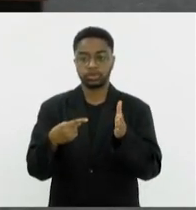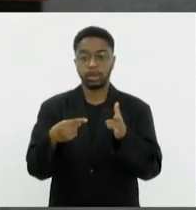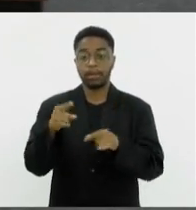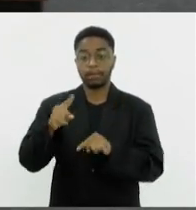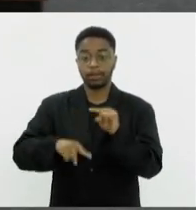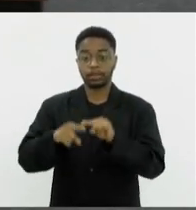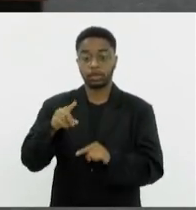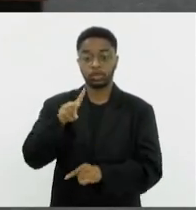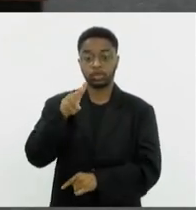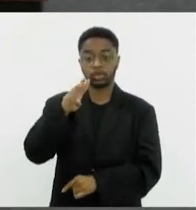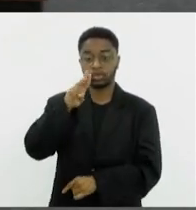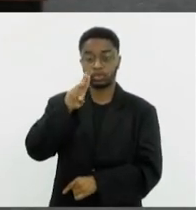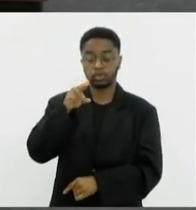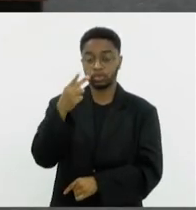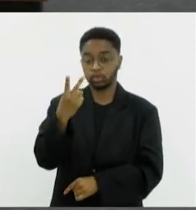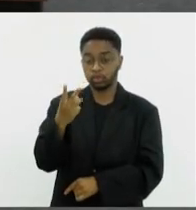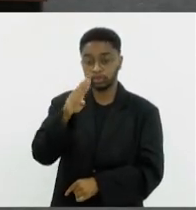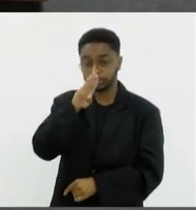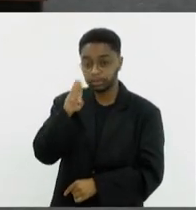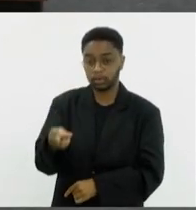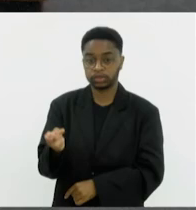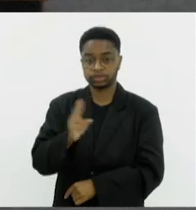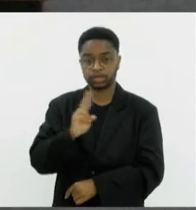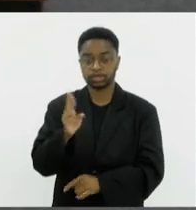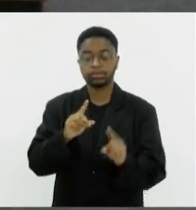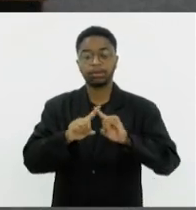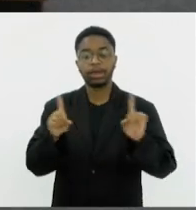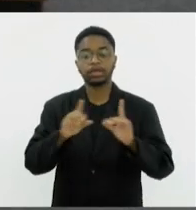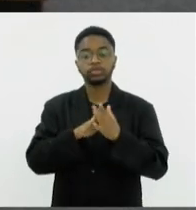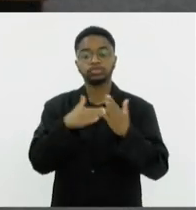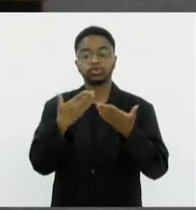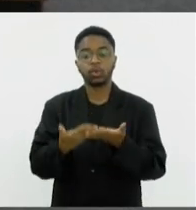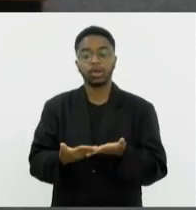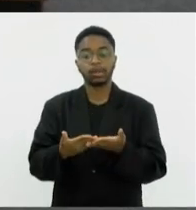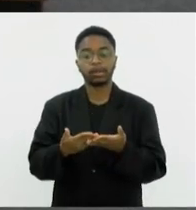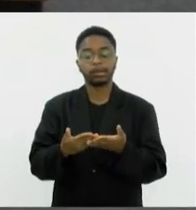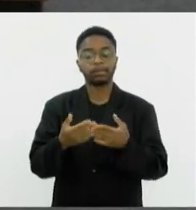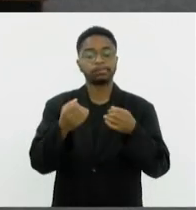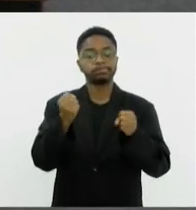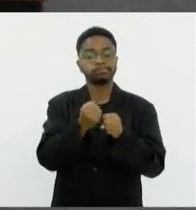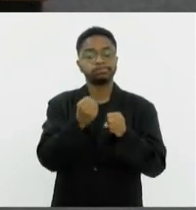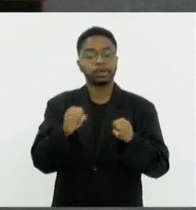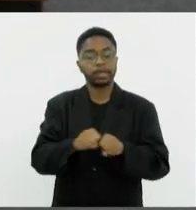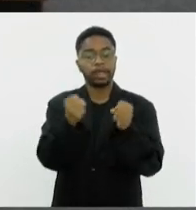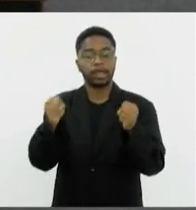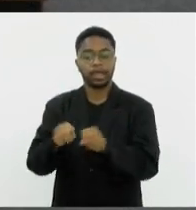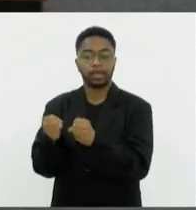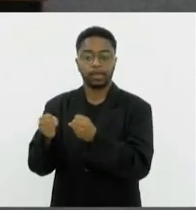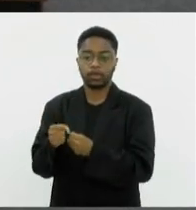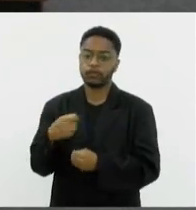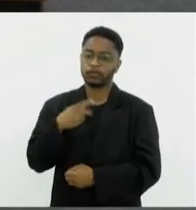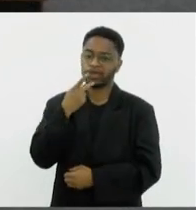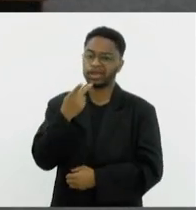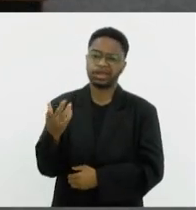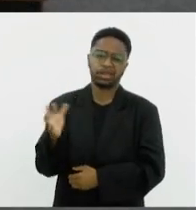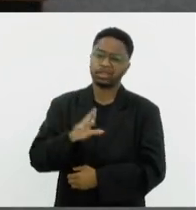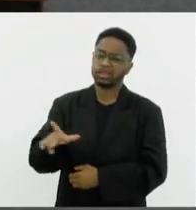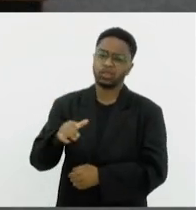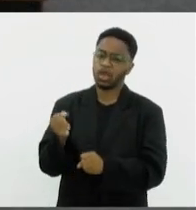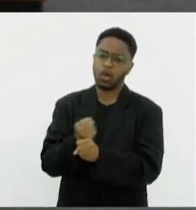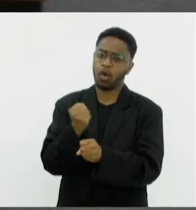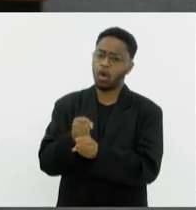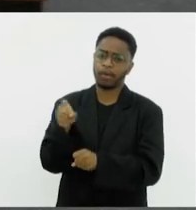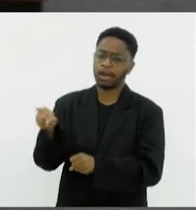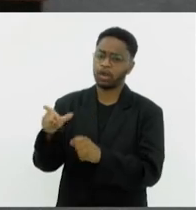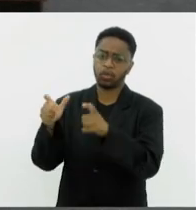milhões de reais e a escola caindo aos pedaços. Eu tive que vir no microfone e dizer, deputado, a obra não é nesse imóvel. A